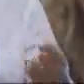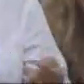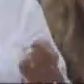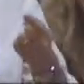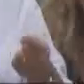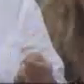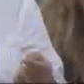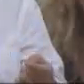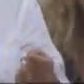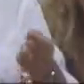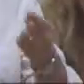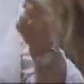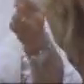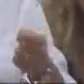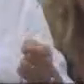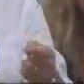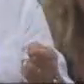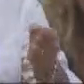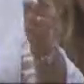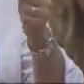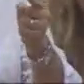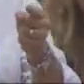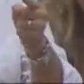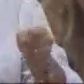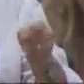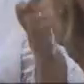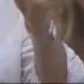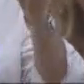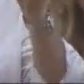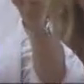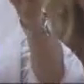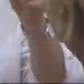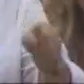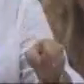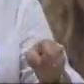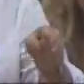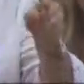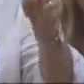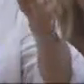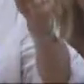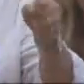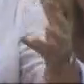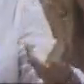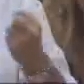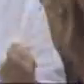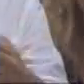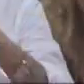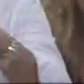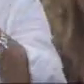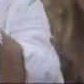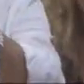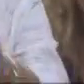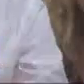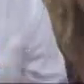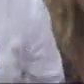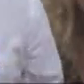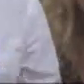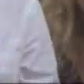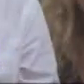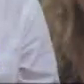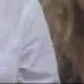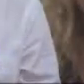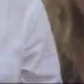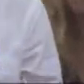local. Por se tratar de área rural, ela é responsável pelo corte e pelo recolhimento,